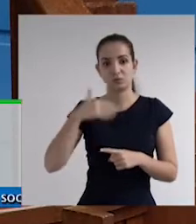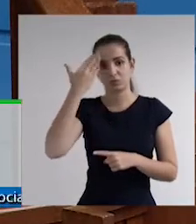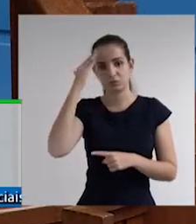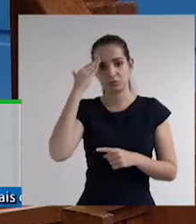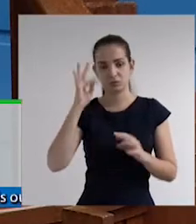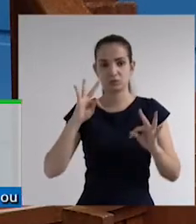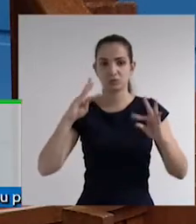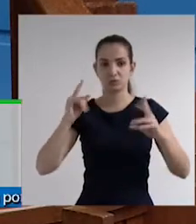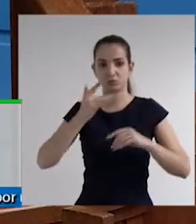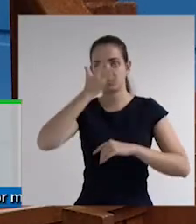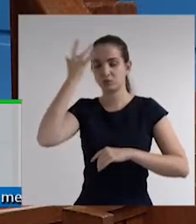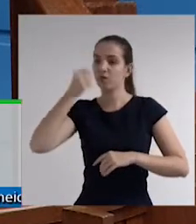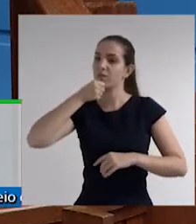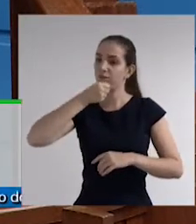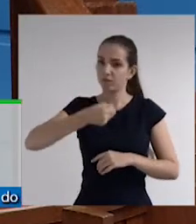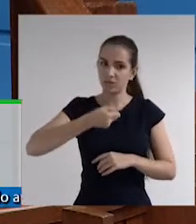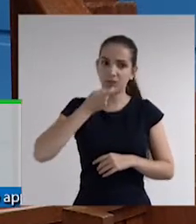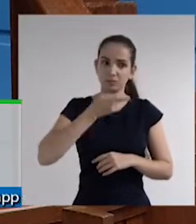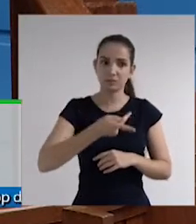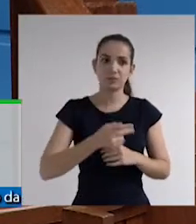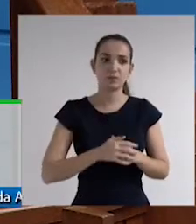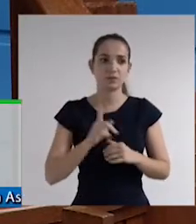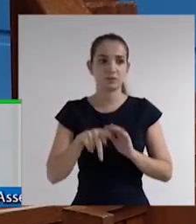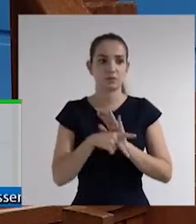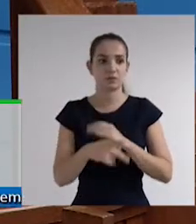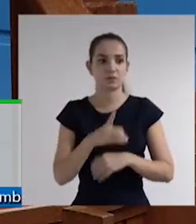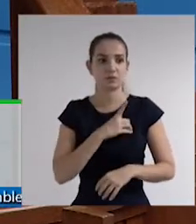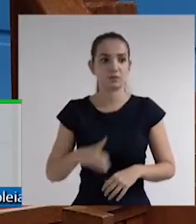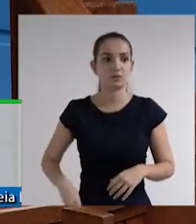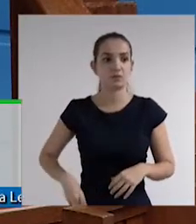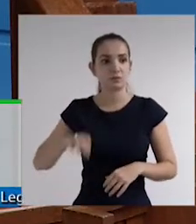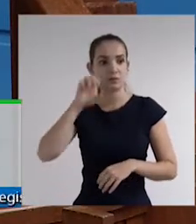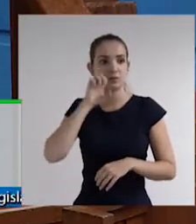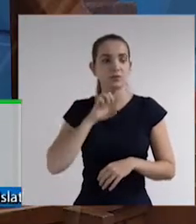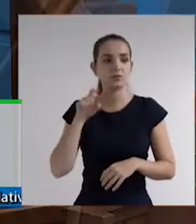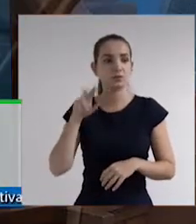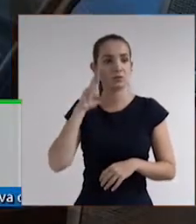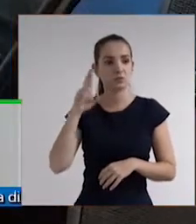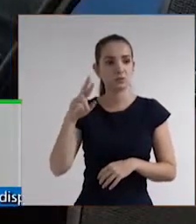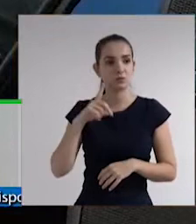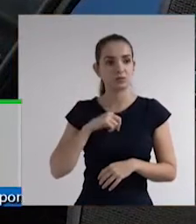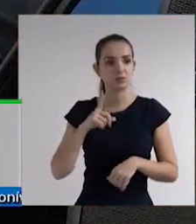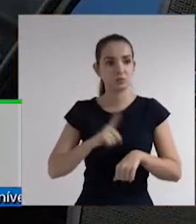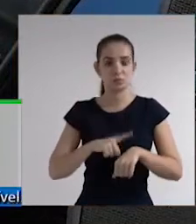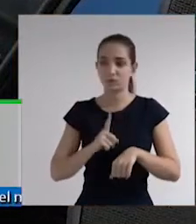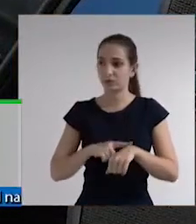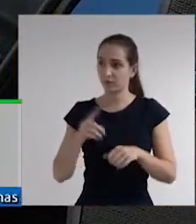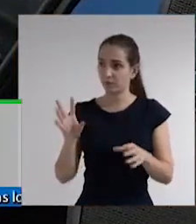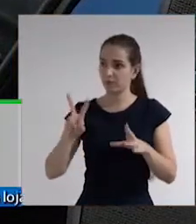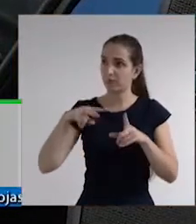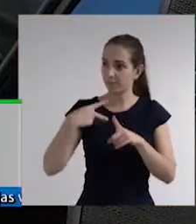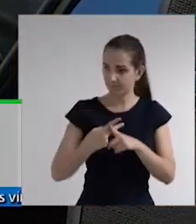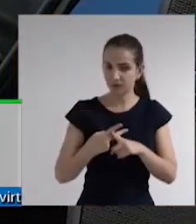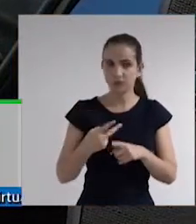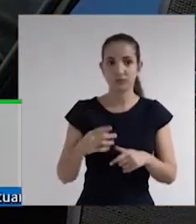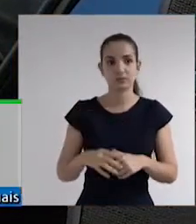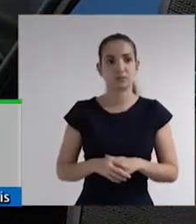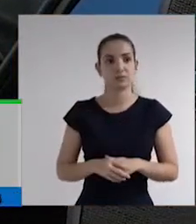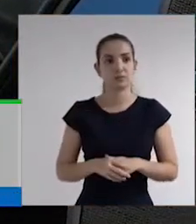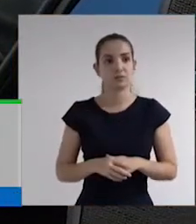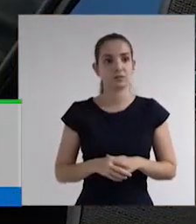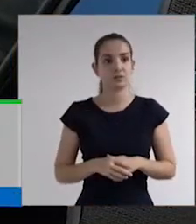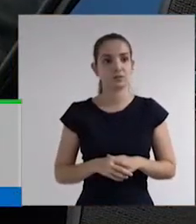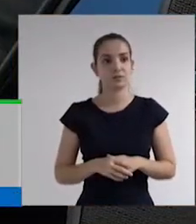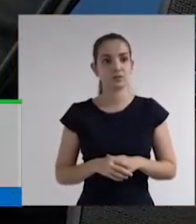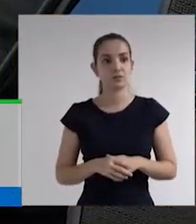apartes são necessários nesse momento. É o deputado Enel Fellini. Deputados, Vossa Excelência me concede para que a gente possa, para terminar... Na